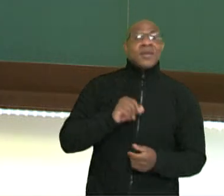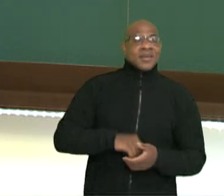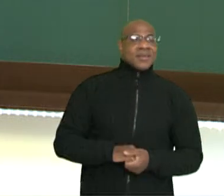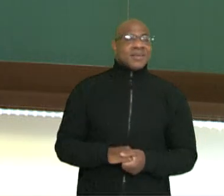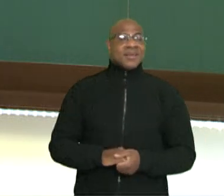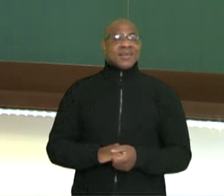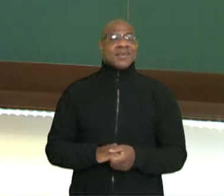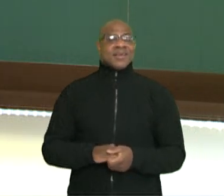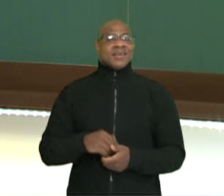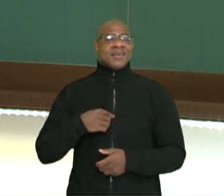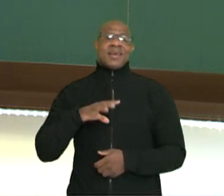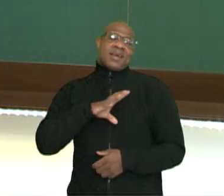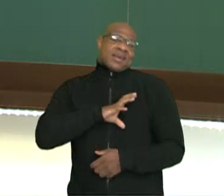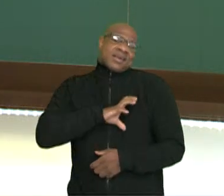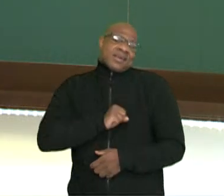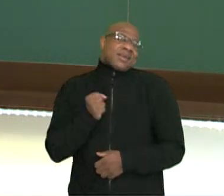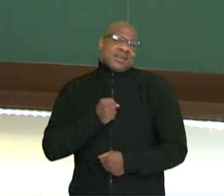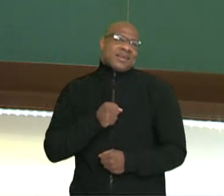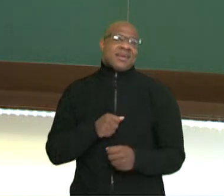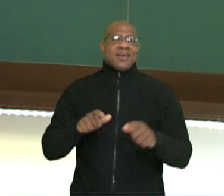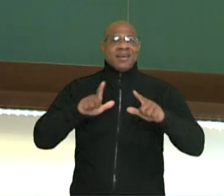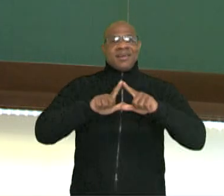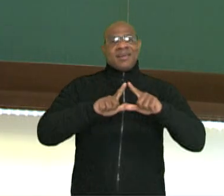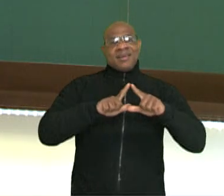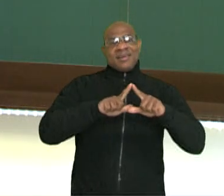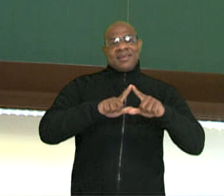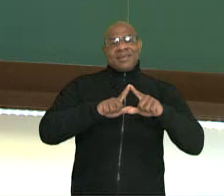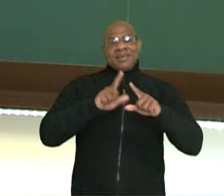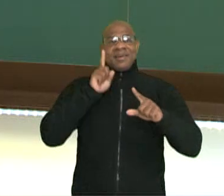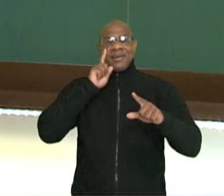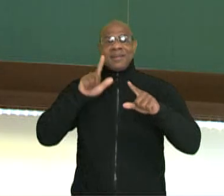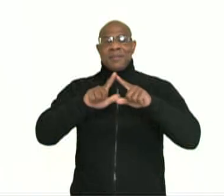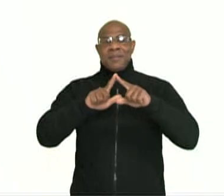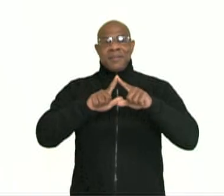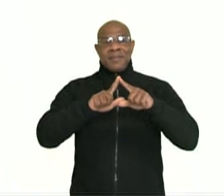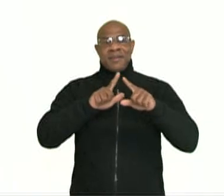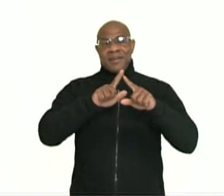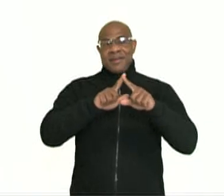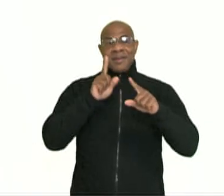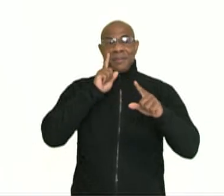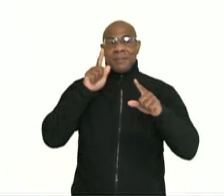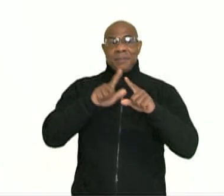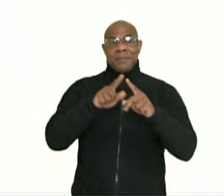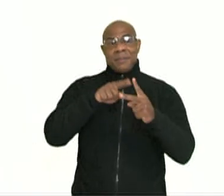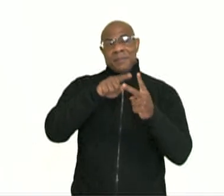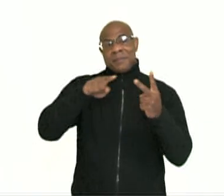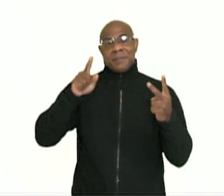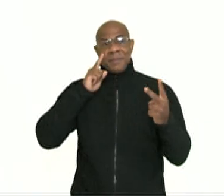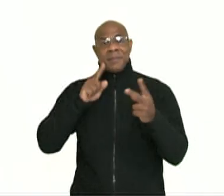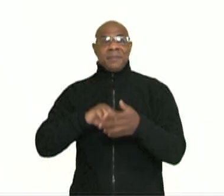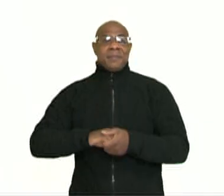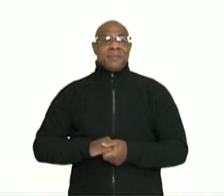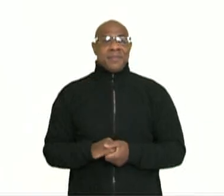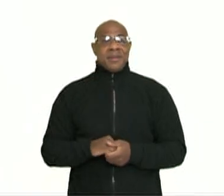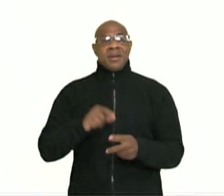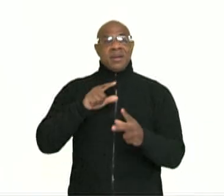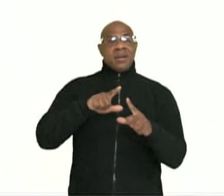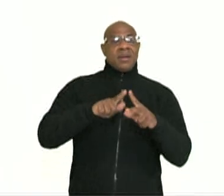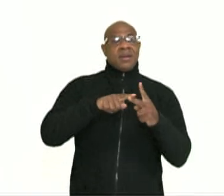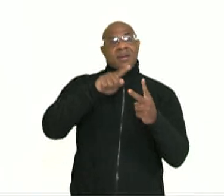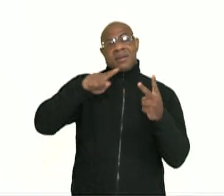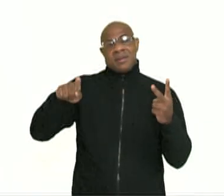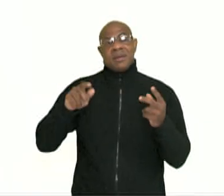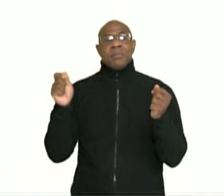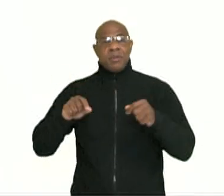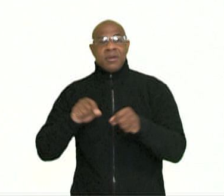usei a minha paixãozinha, né? Eu usei Bhaskara, tá bom? Você pode usar subproduto? Sim. Você pode usar